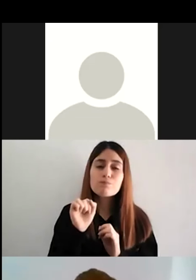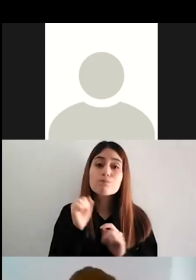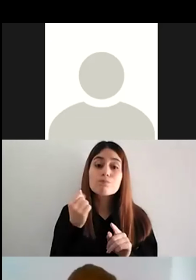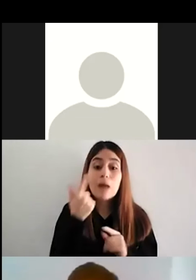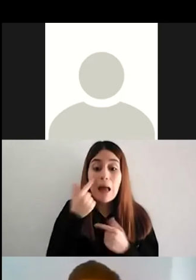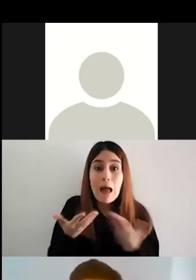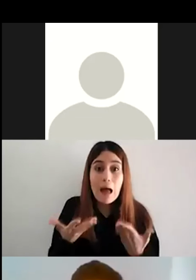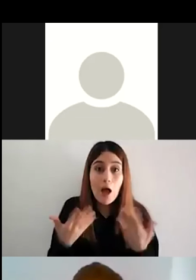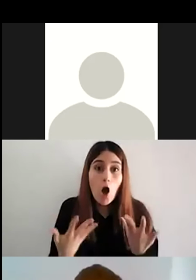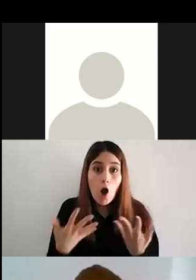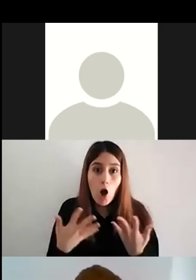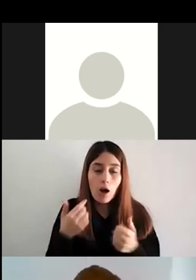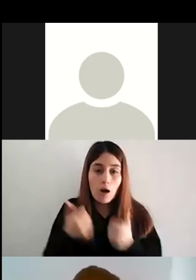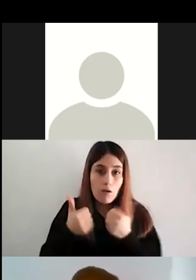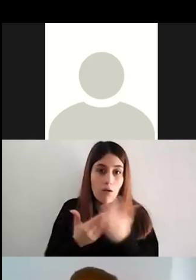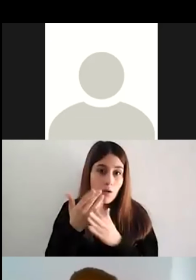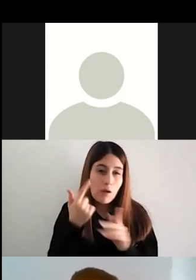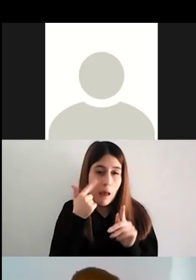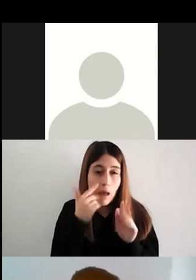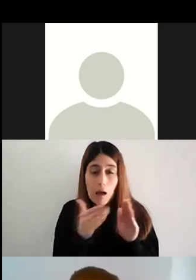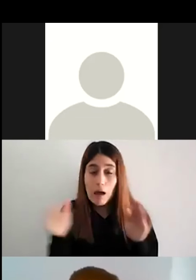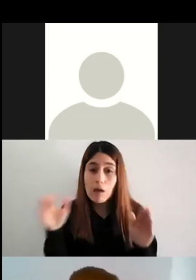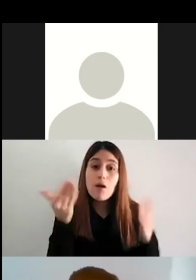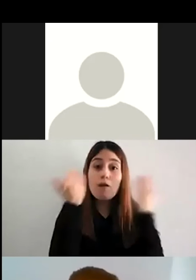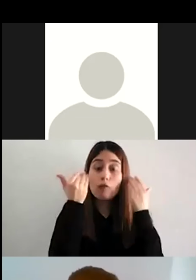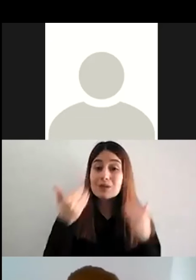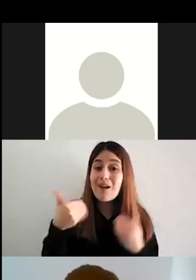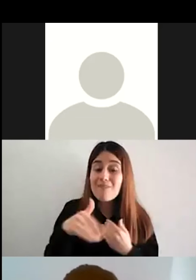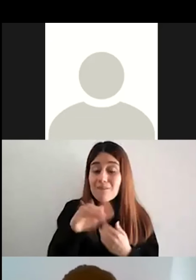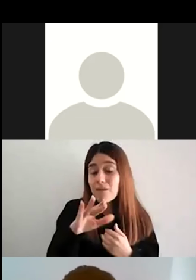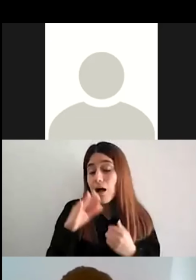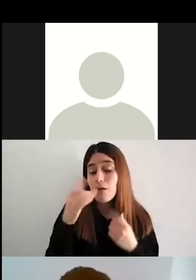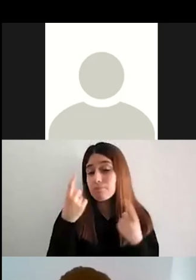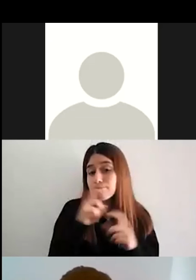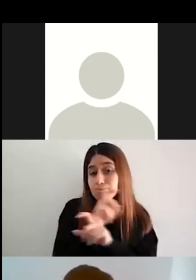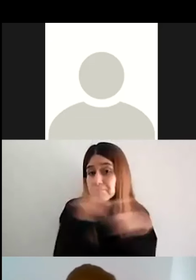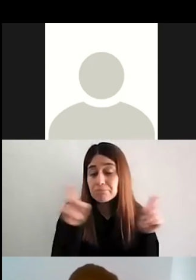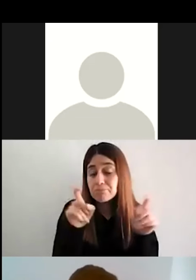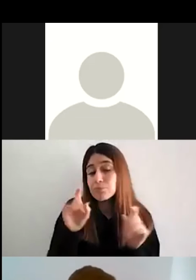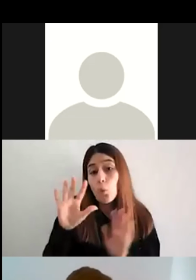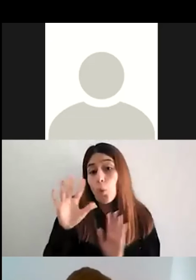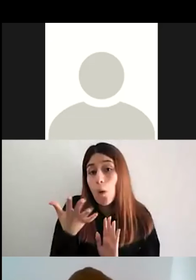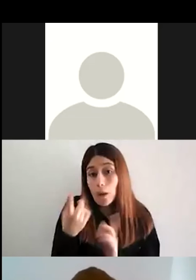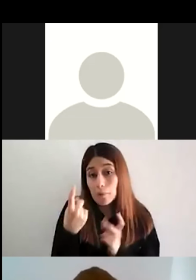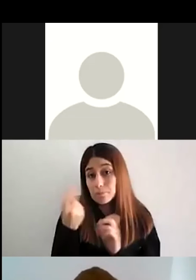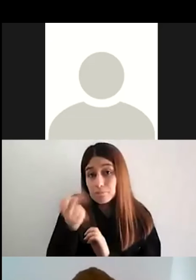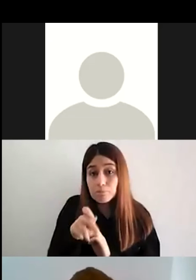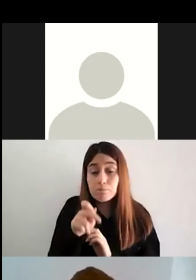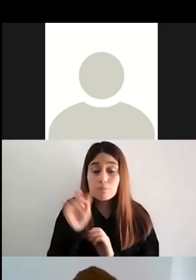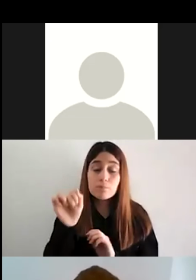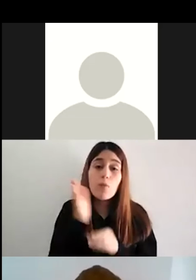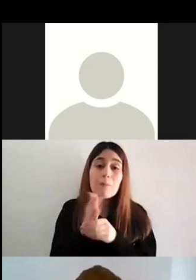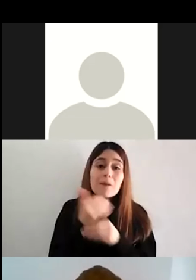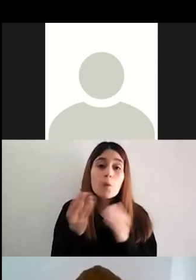estão a decorrer, a informação irá ser atualizada assim que se justifique pelo Departamento de Qualidade